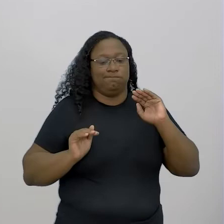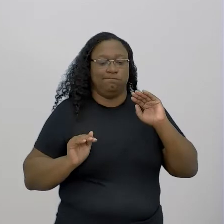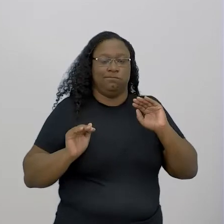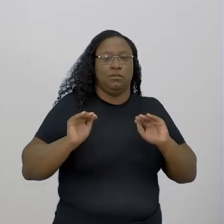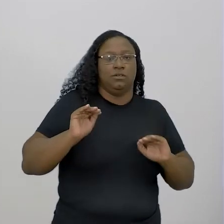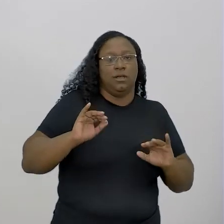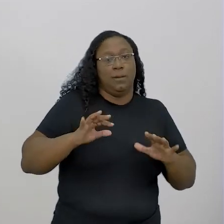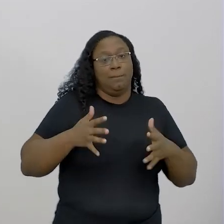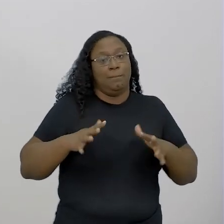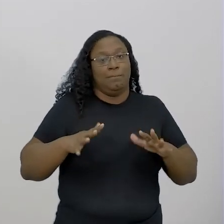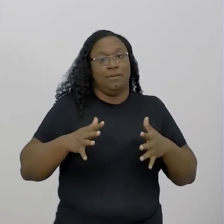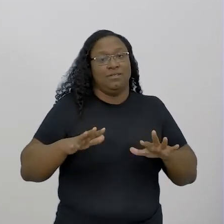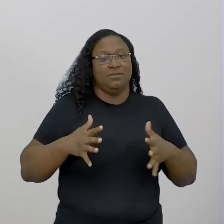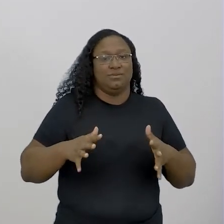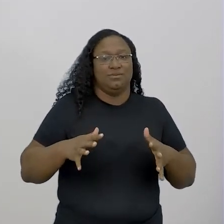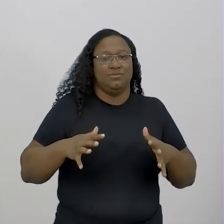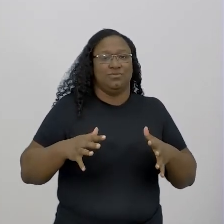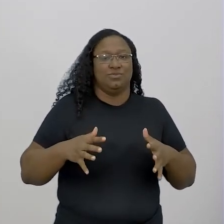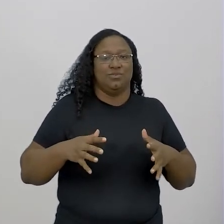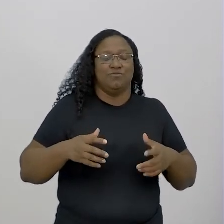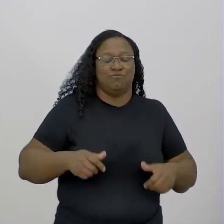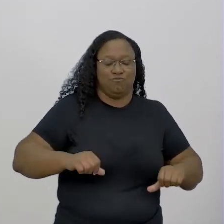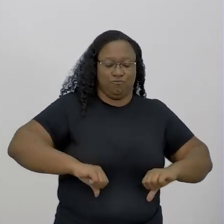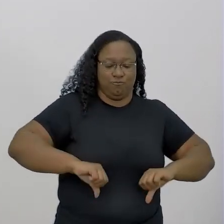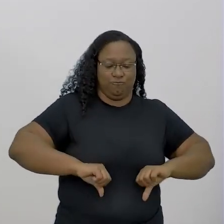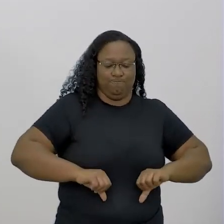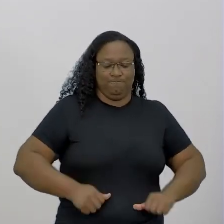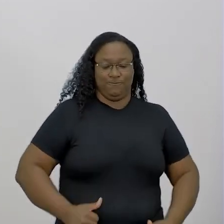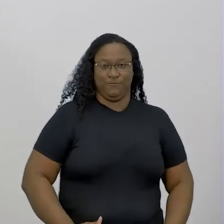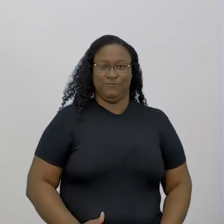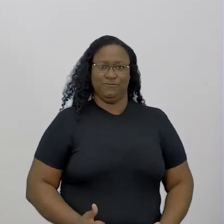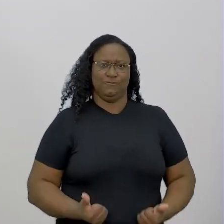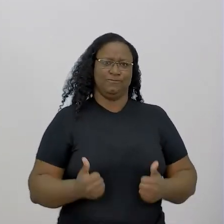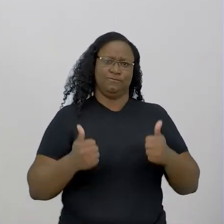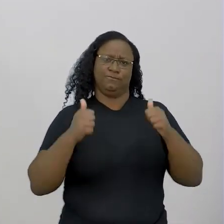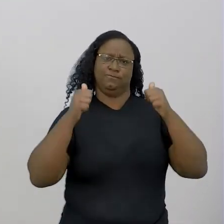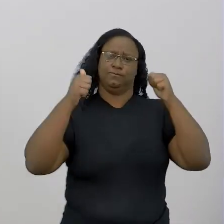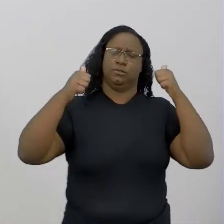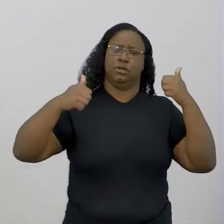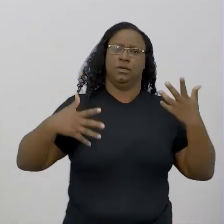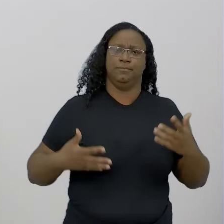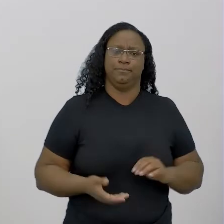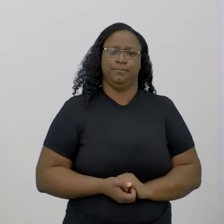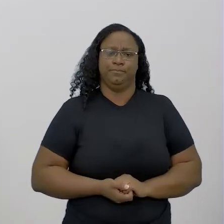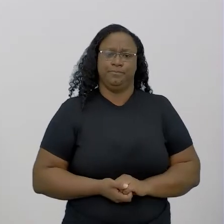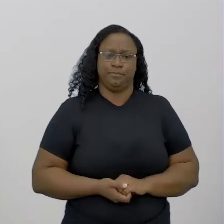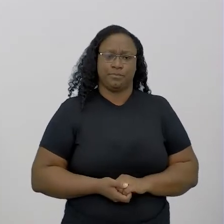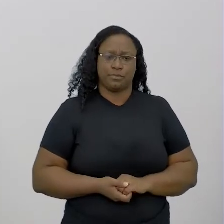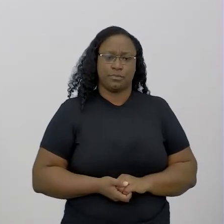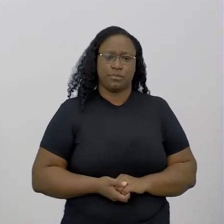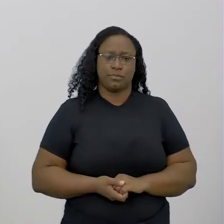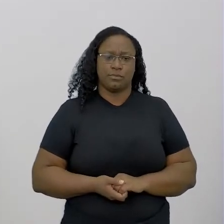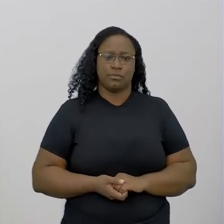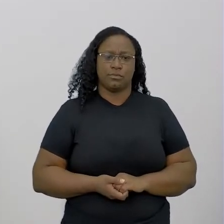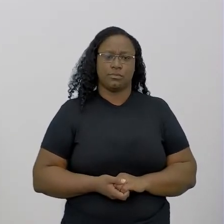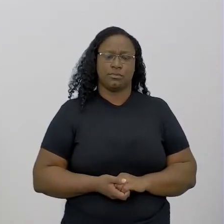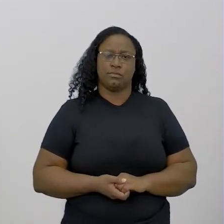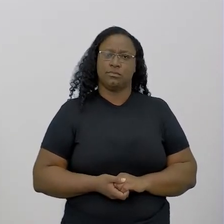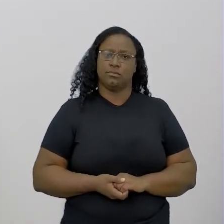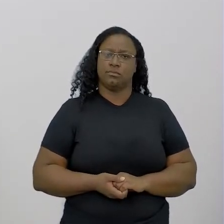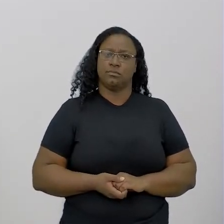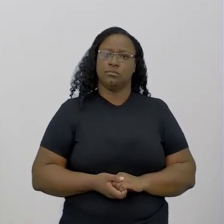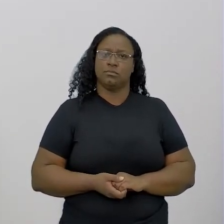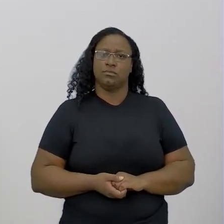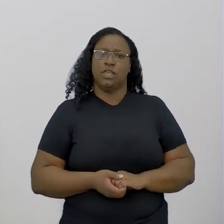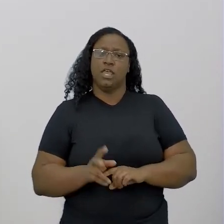lá parrudões e Exato. cada vez se fortalecendo mais. E até onde eu sei, me corrija também se eu estiver errado, prevenção é mais